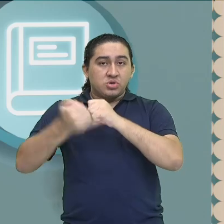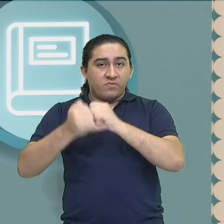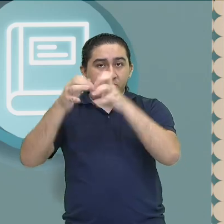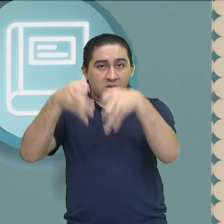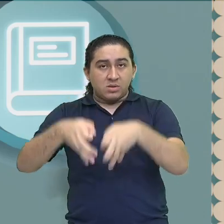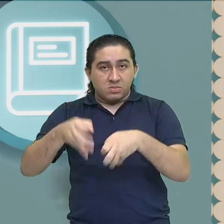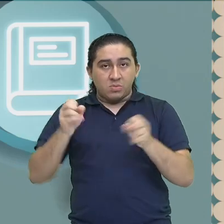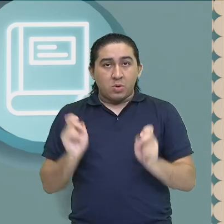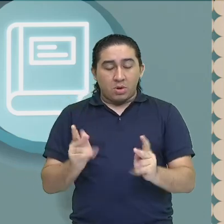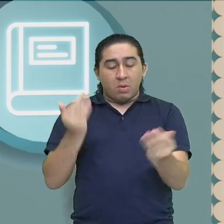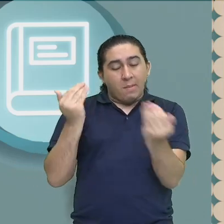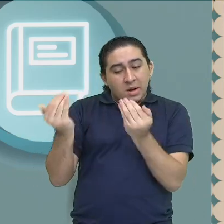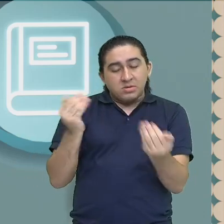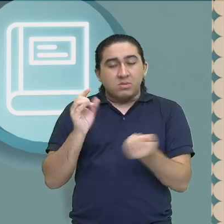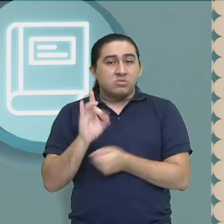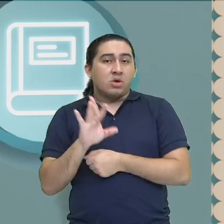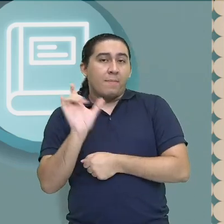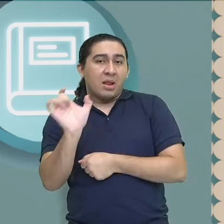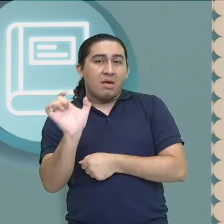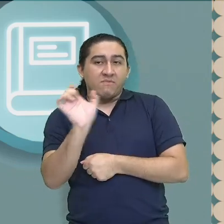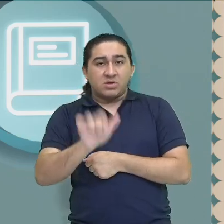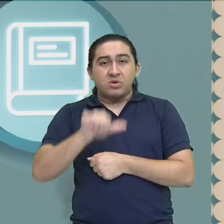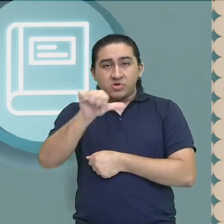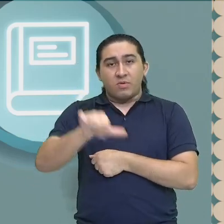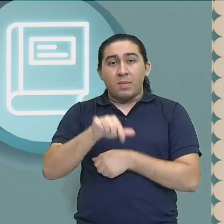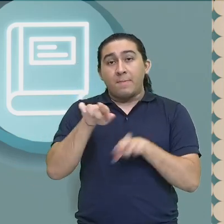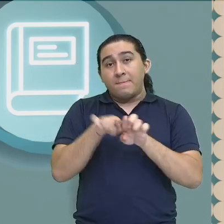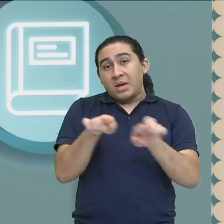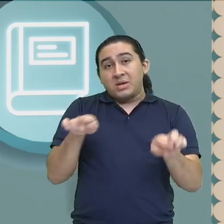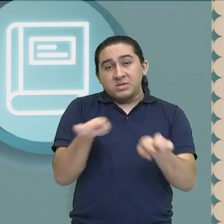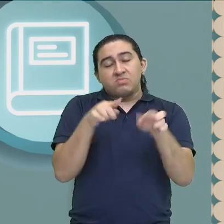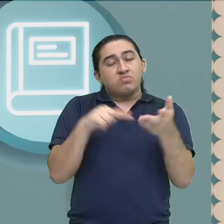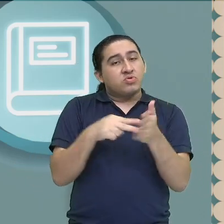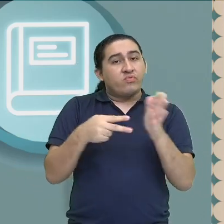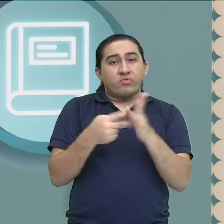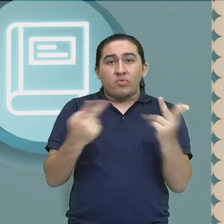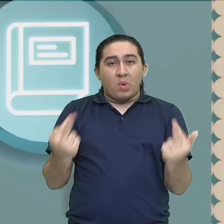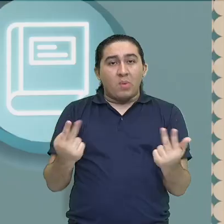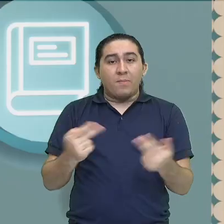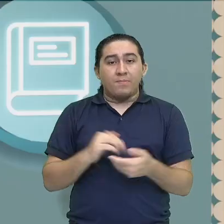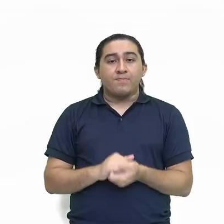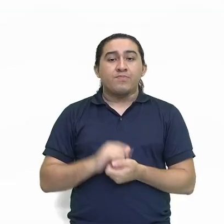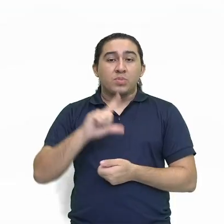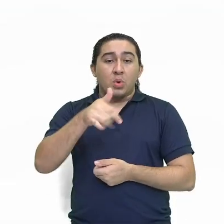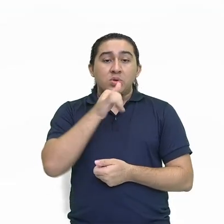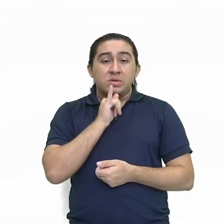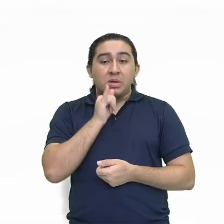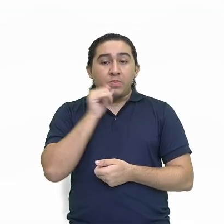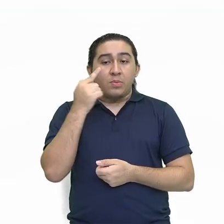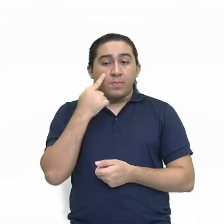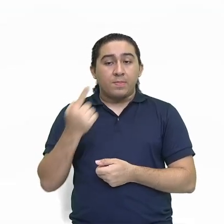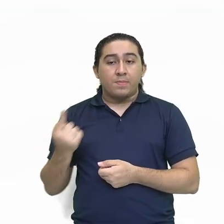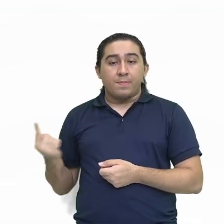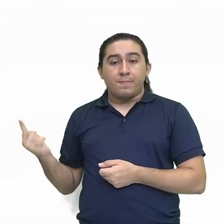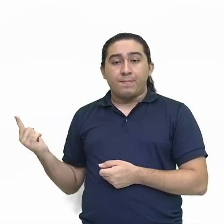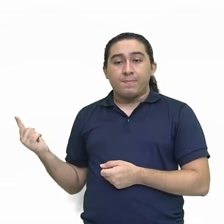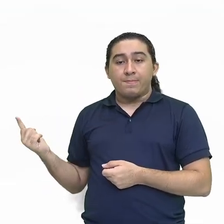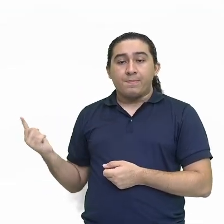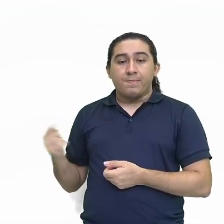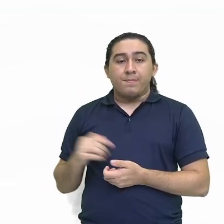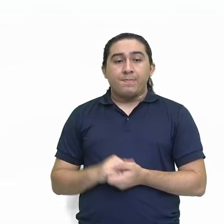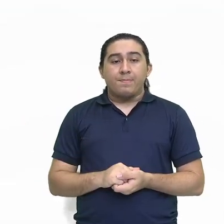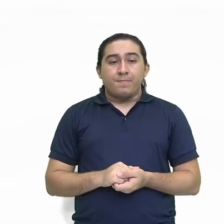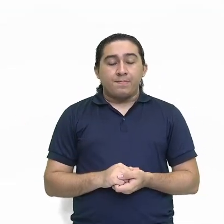tá? Então, vai mudar as palavras, mas o valor é o mesmo. Vamos ver mais um exemplo aqui.